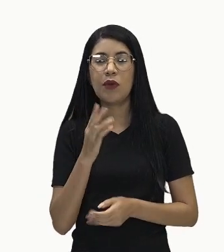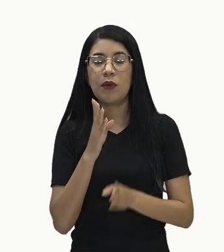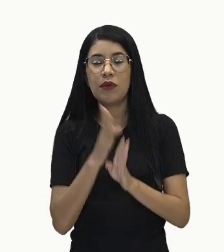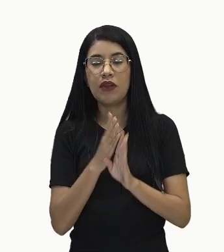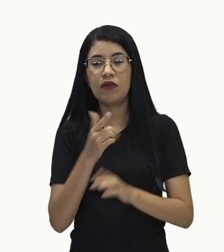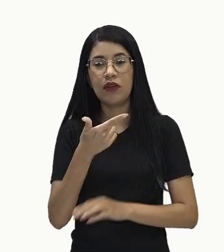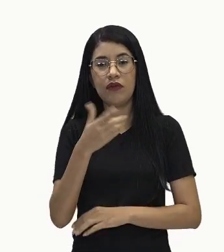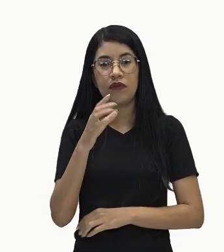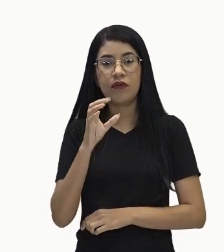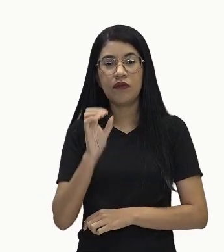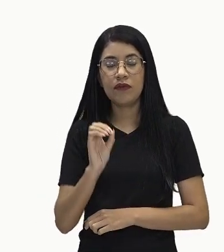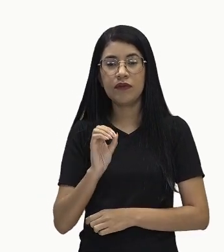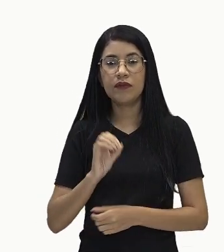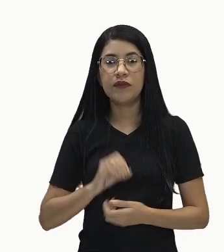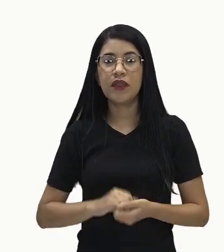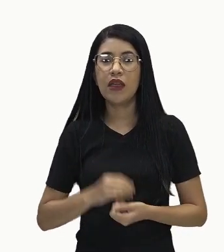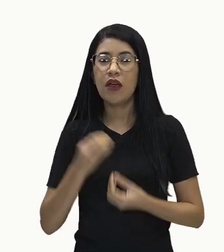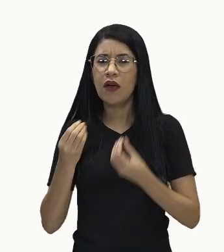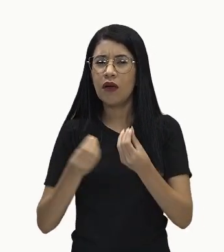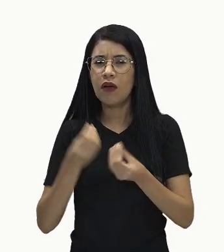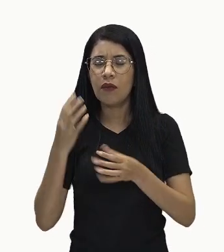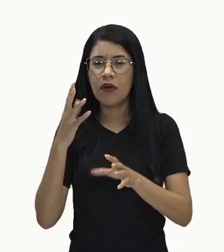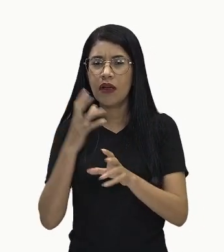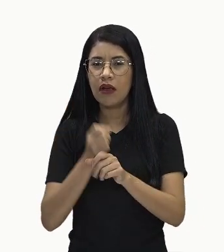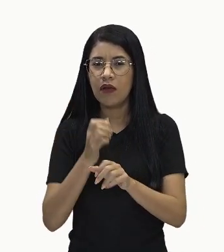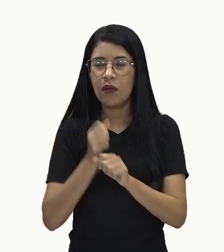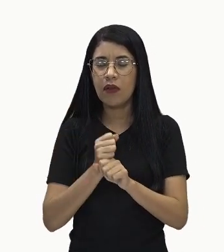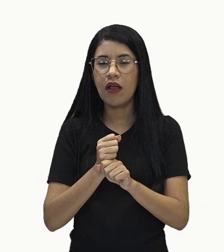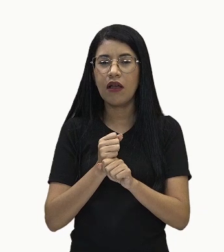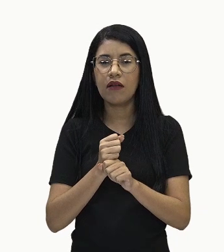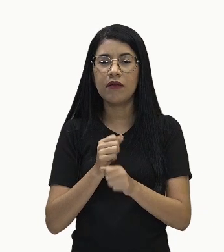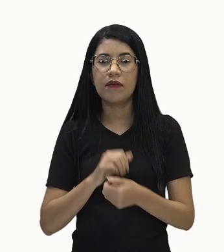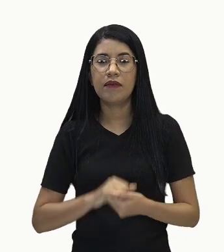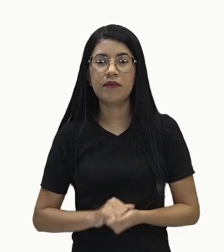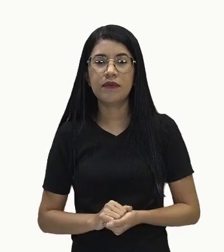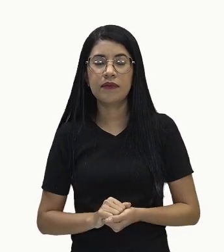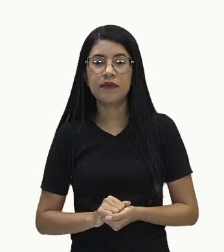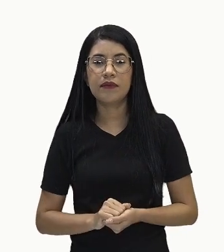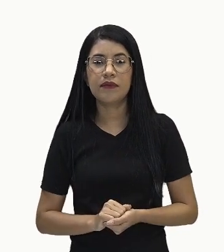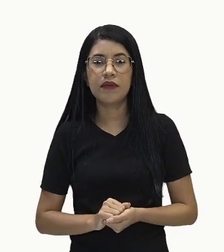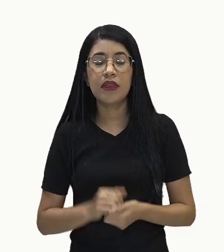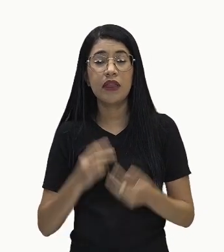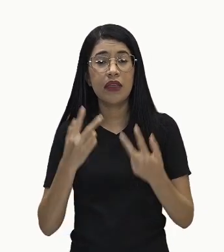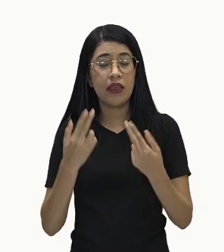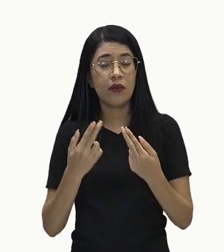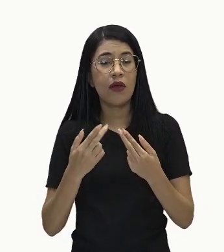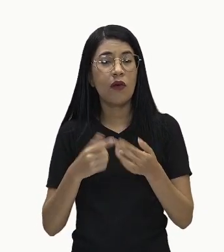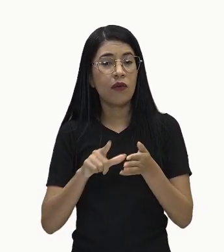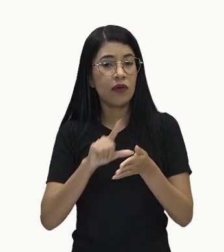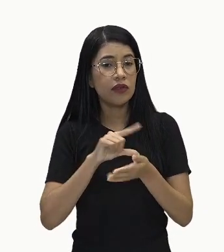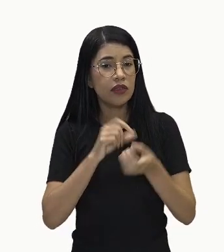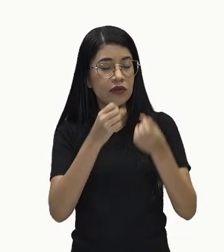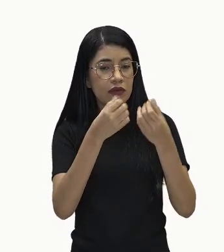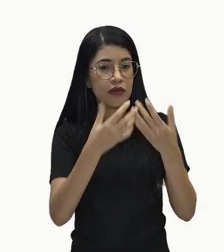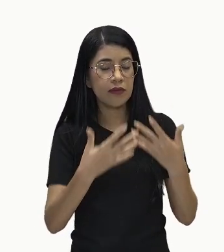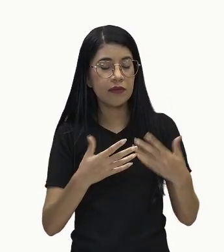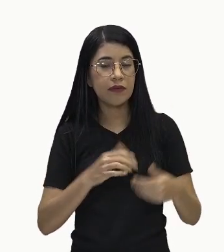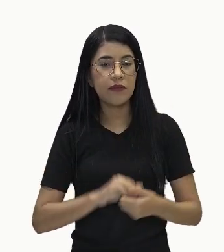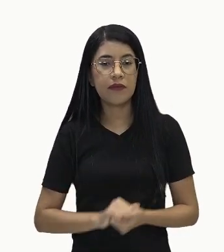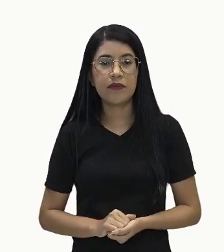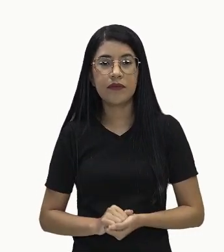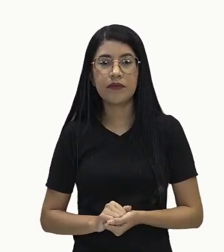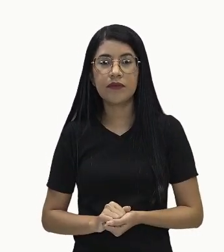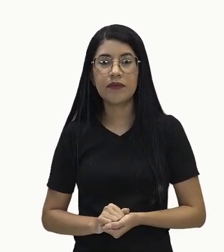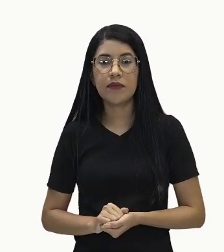admitir que a nossa variância tenha sido igual a 20. Aí como é que nós faríamos para calcular o